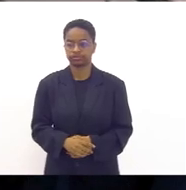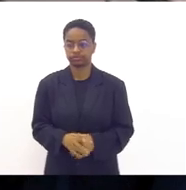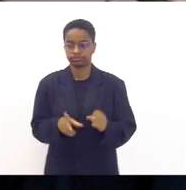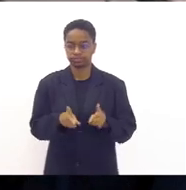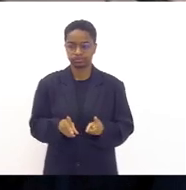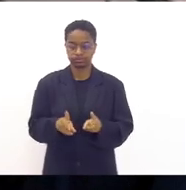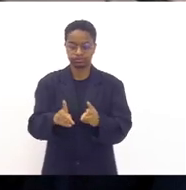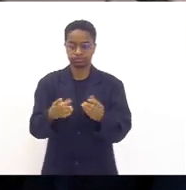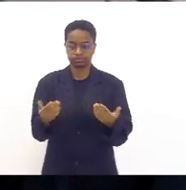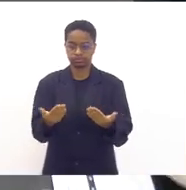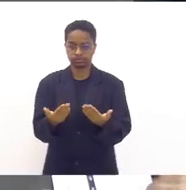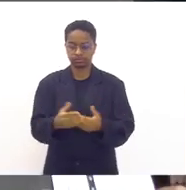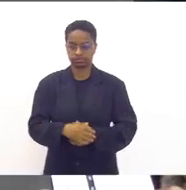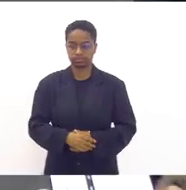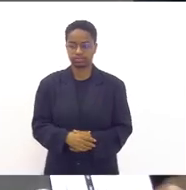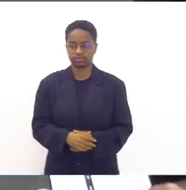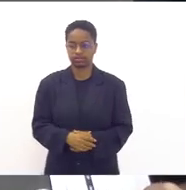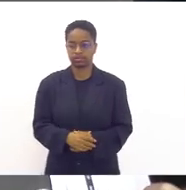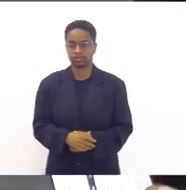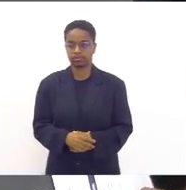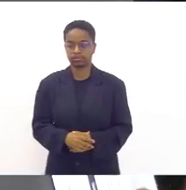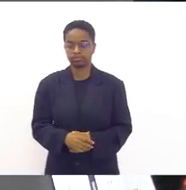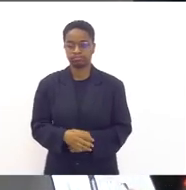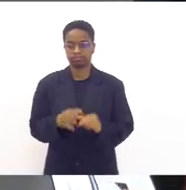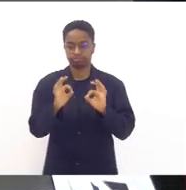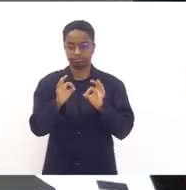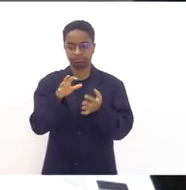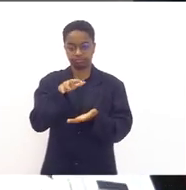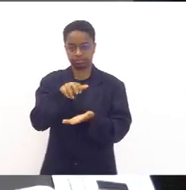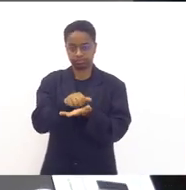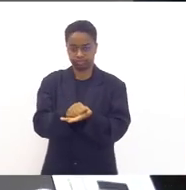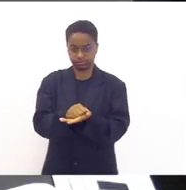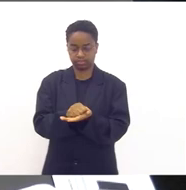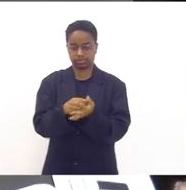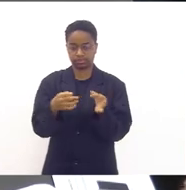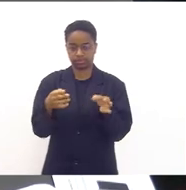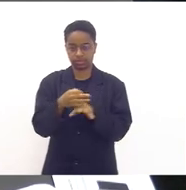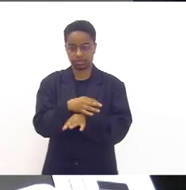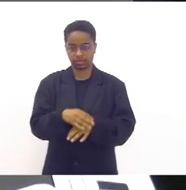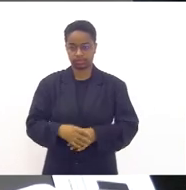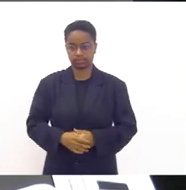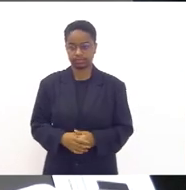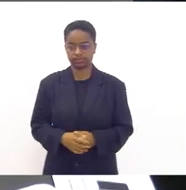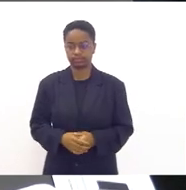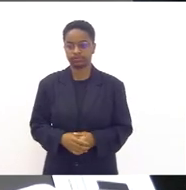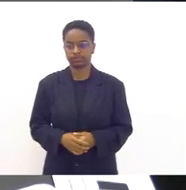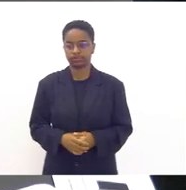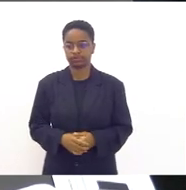Sigamos, Gustavo. Muito bem, anotado aqui, deputado Luiz Paulo.